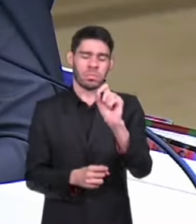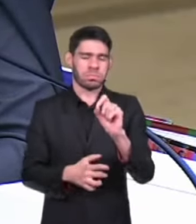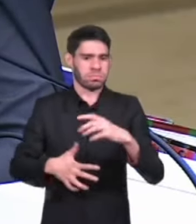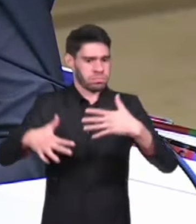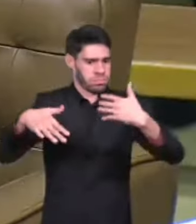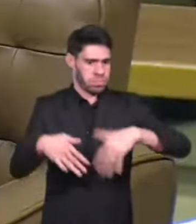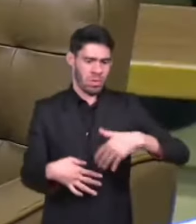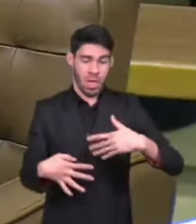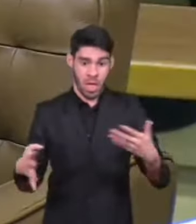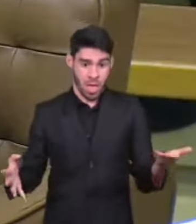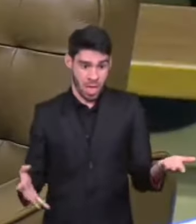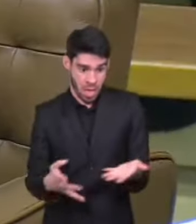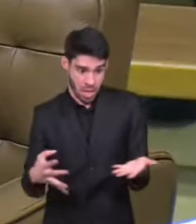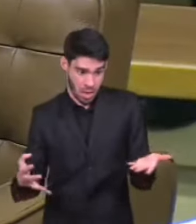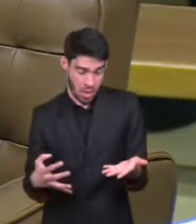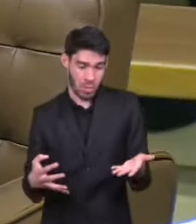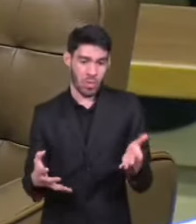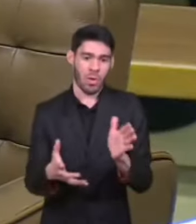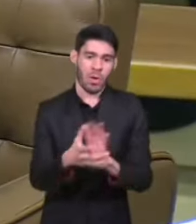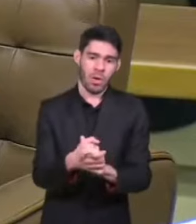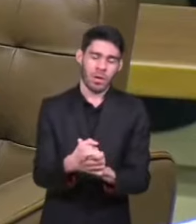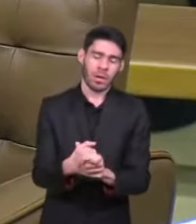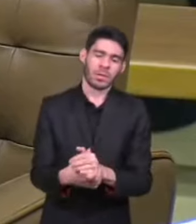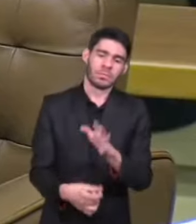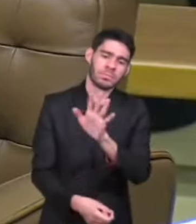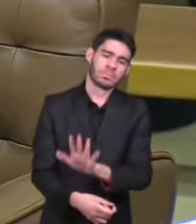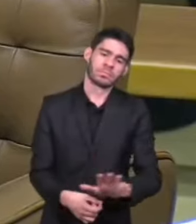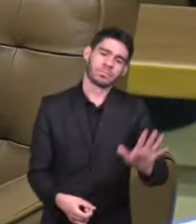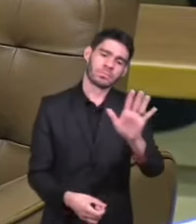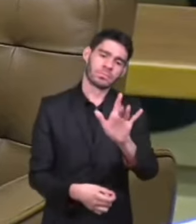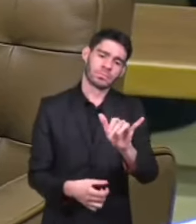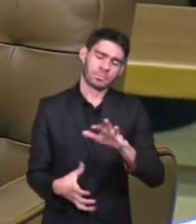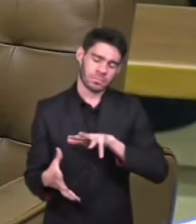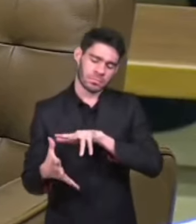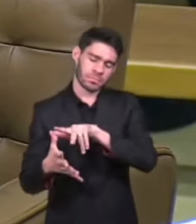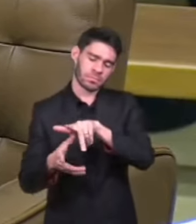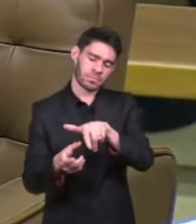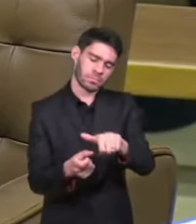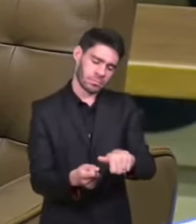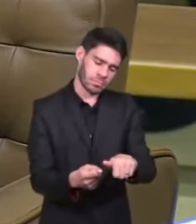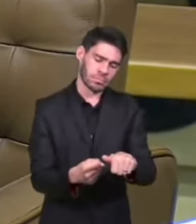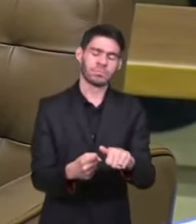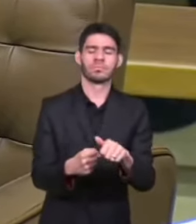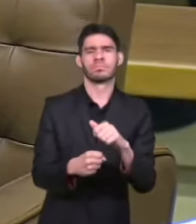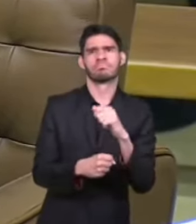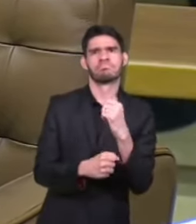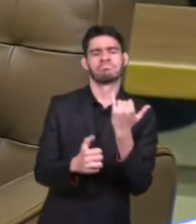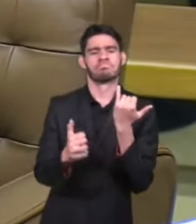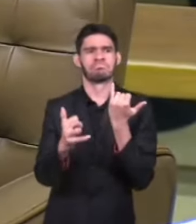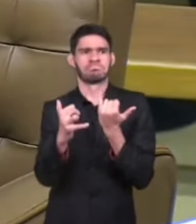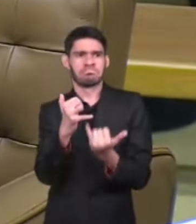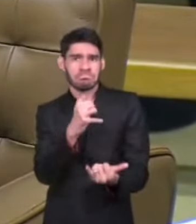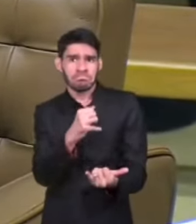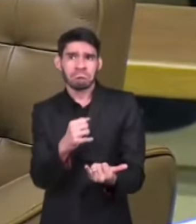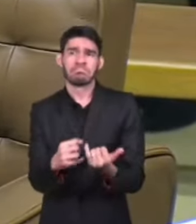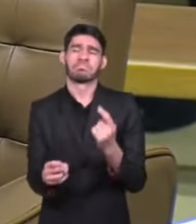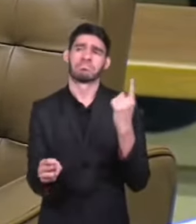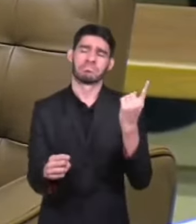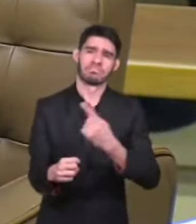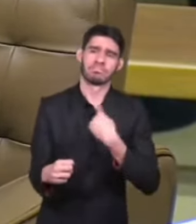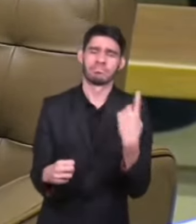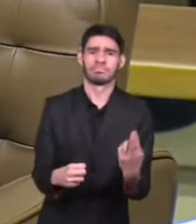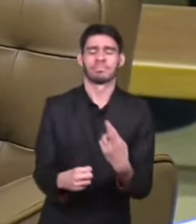hoje graça no campo internacional, como se nós fôssemos